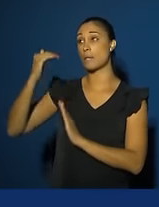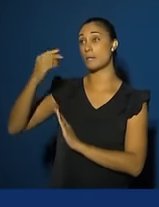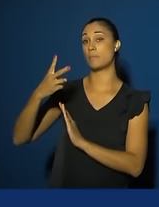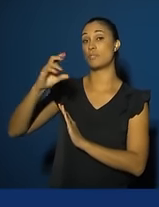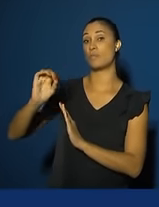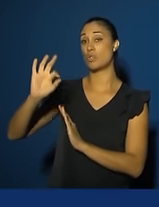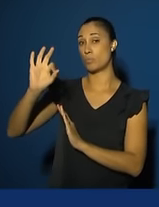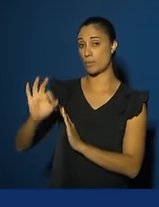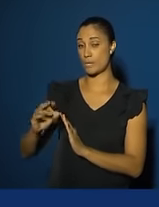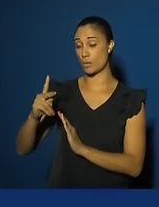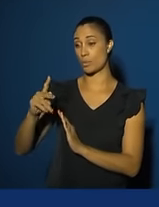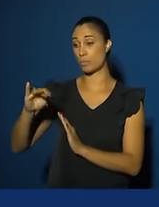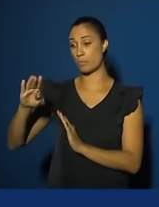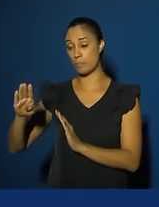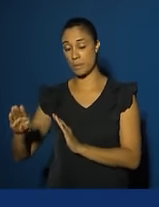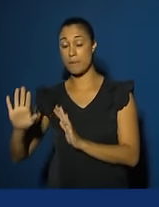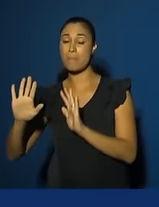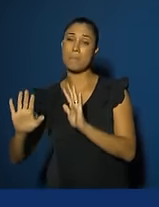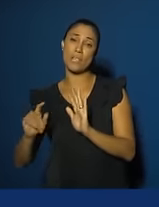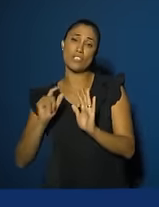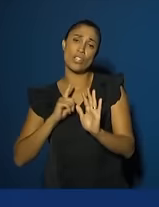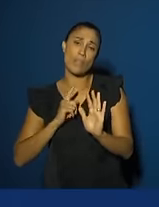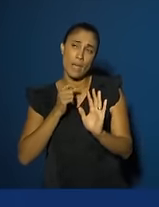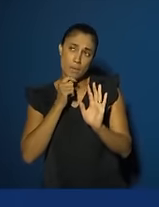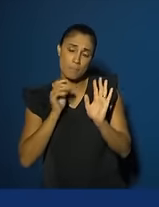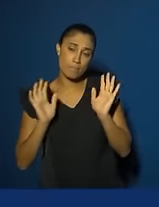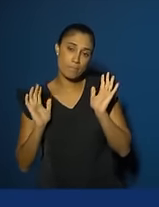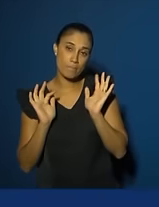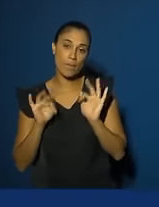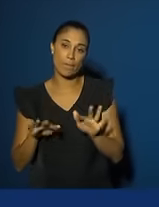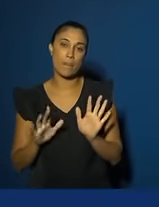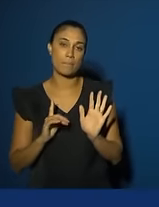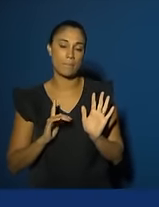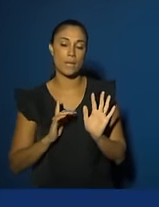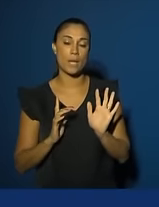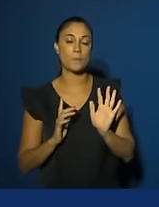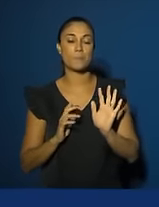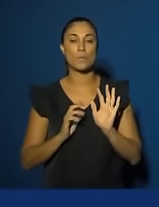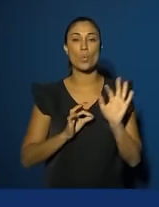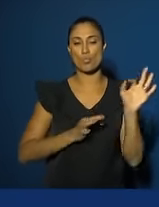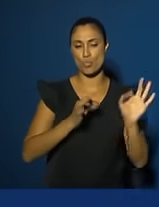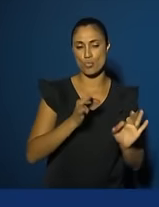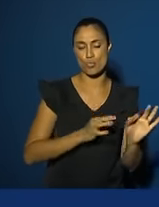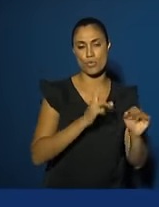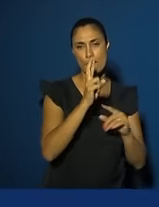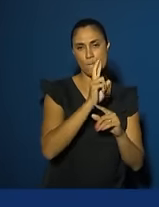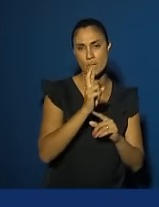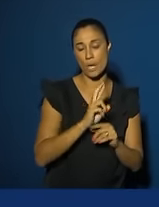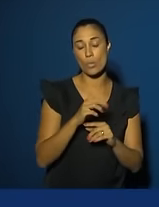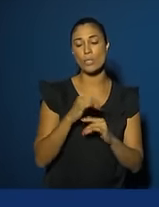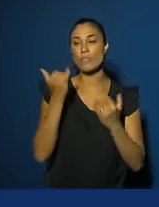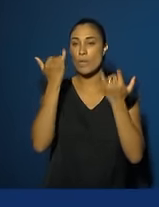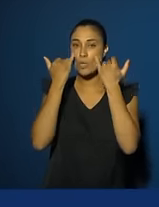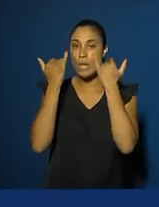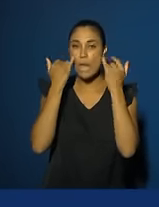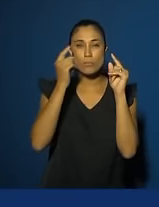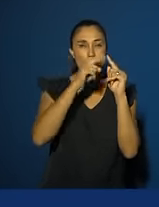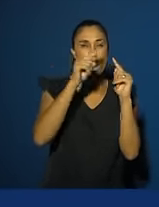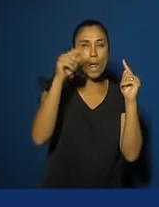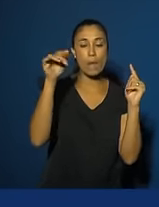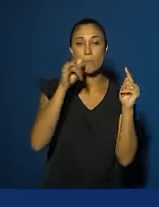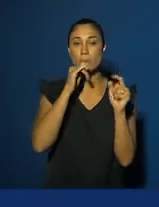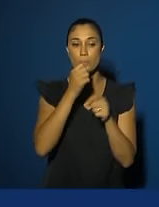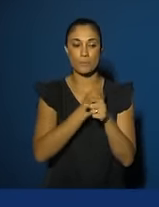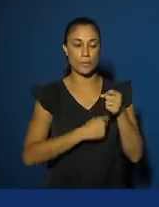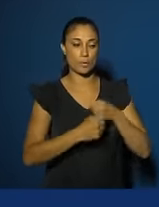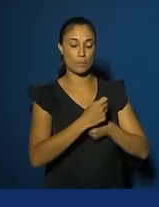20% do PIB mas a gente tem um enfim tem um ajuste fiscal a ser feito e quando a gente olha os dados no ano passado por exemplo